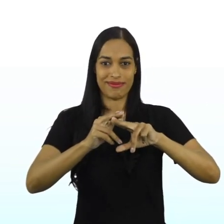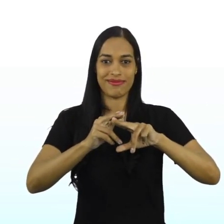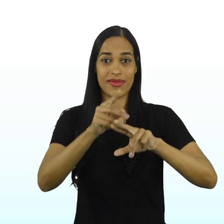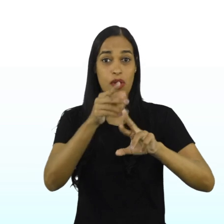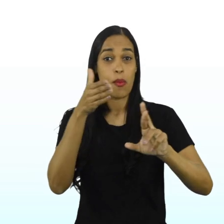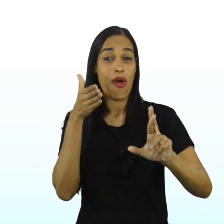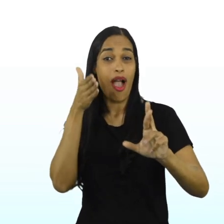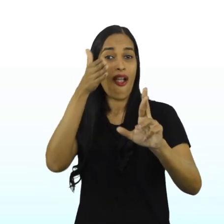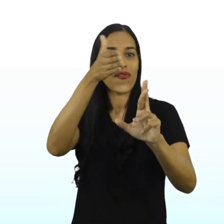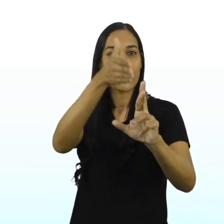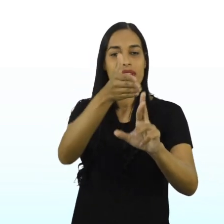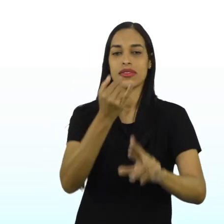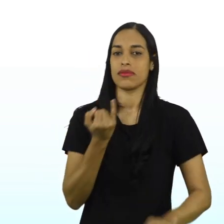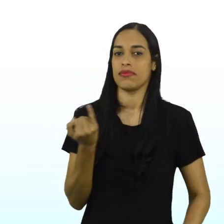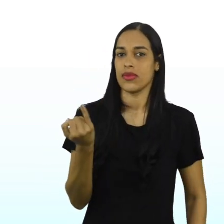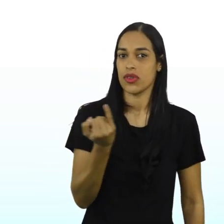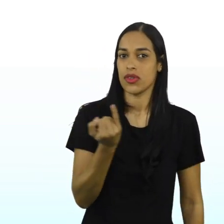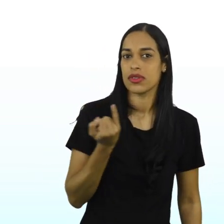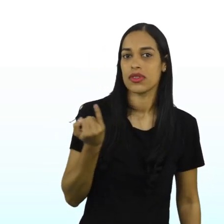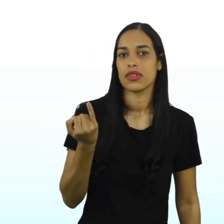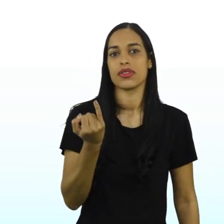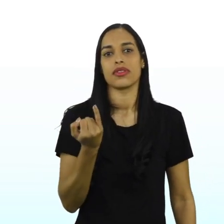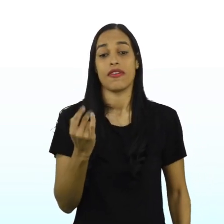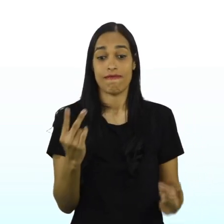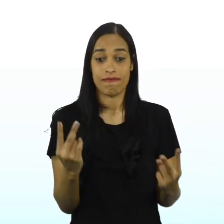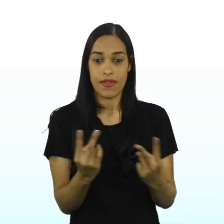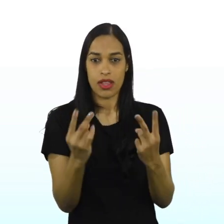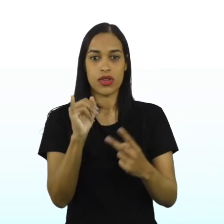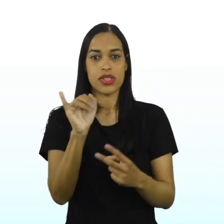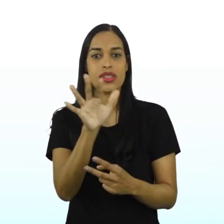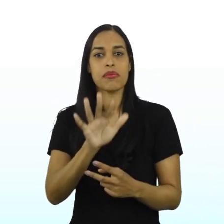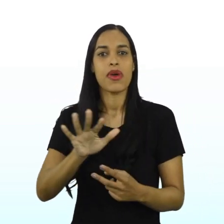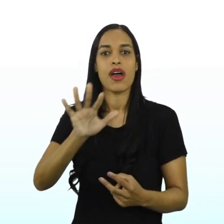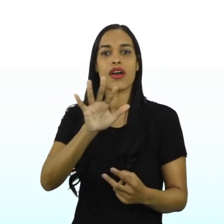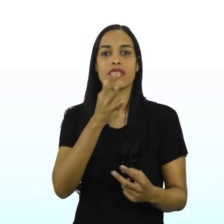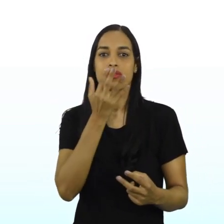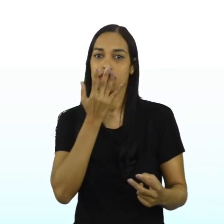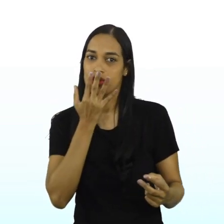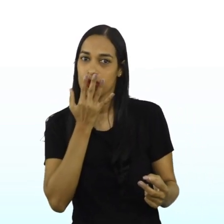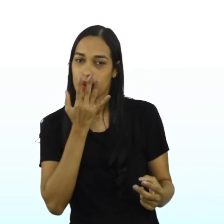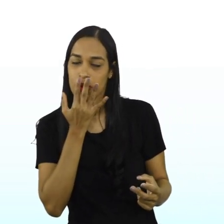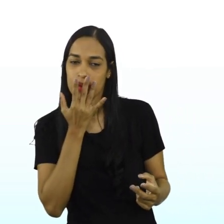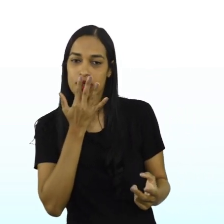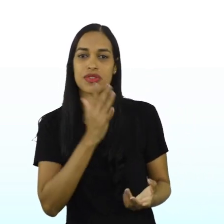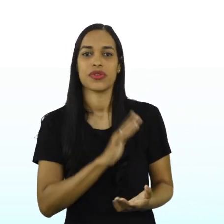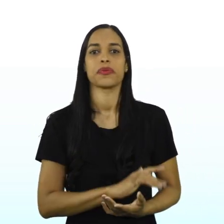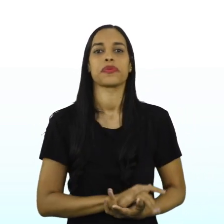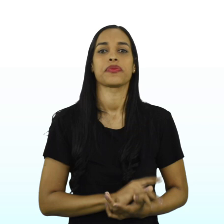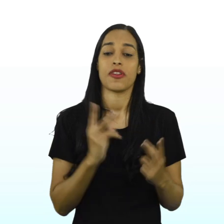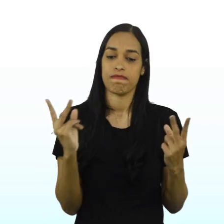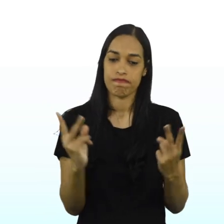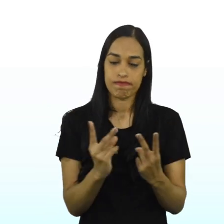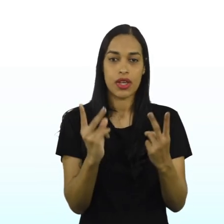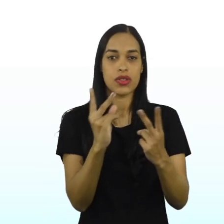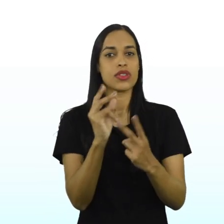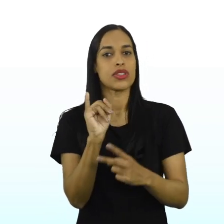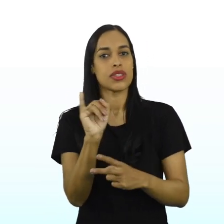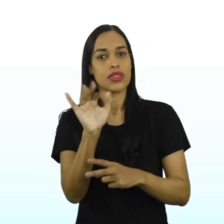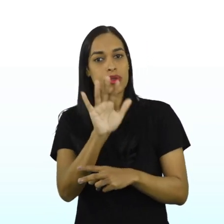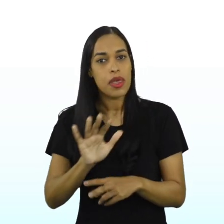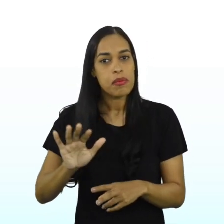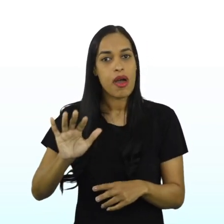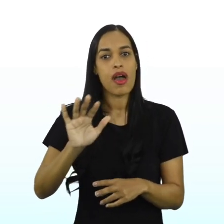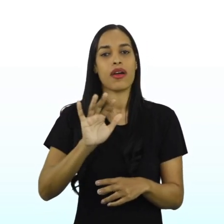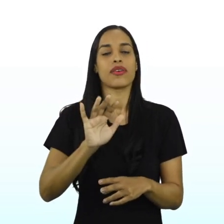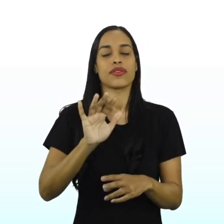como um referencial importante do texto. E olha as cores, né? Então, a valorização da imagem, ele coloca